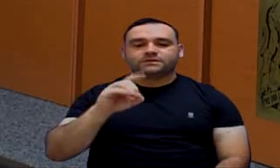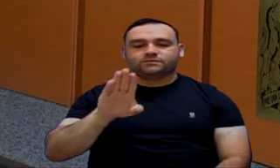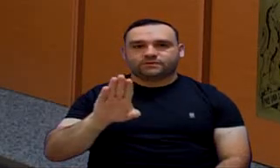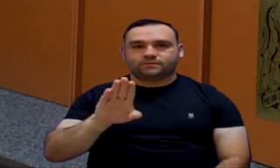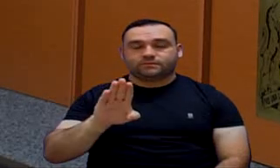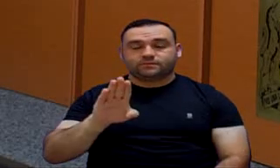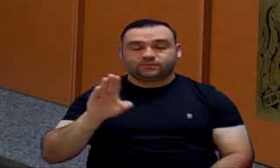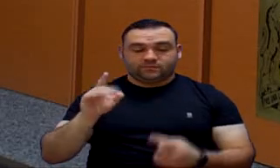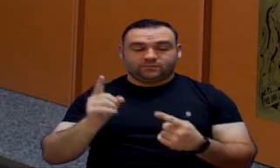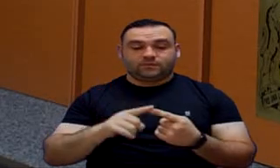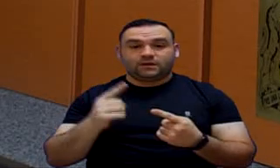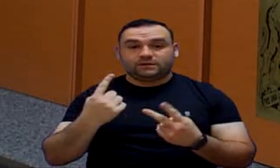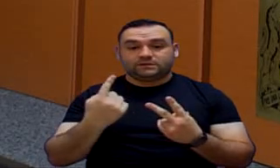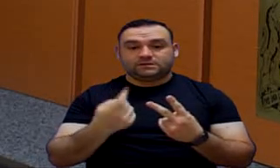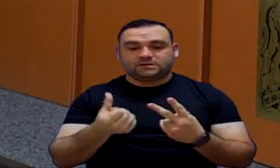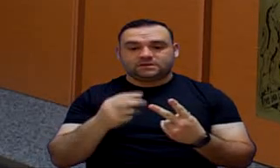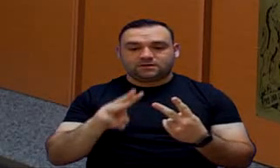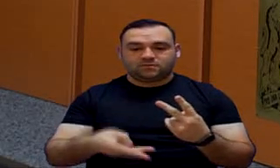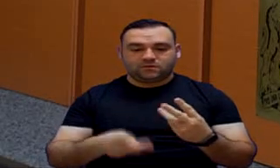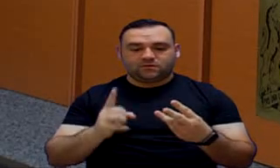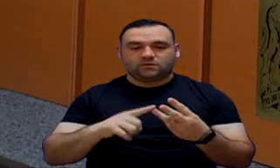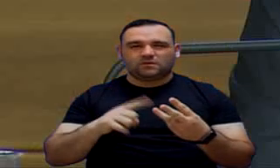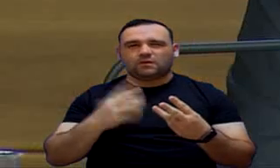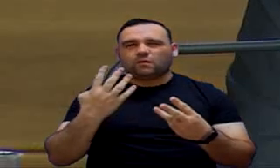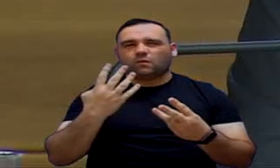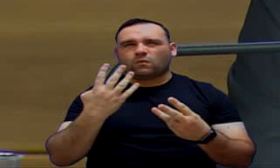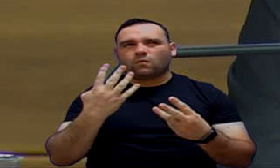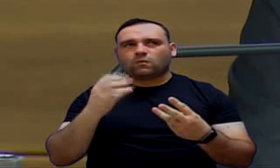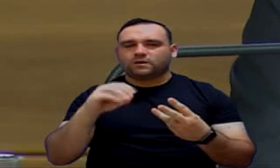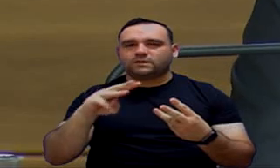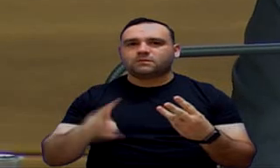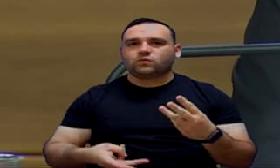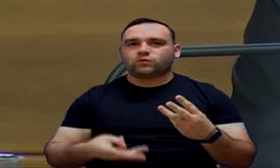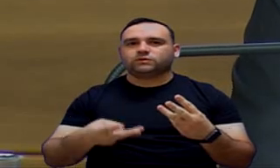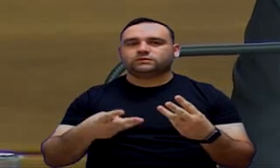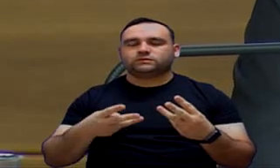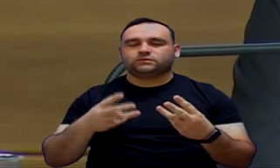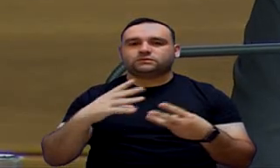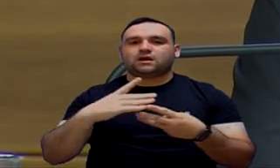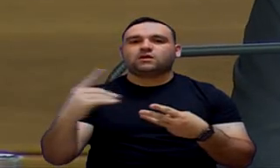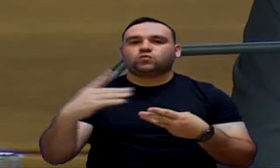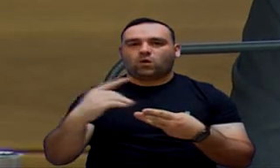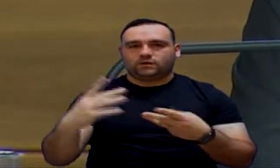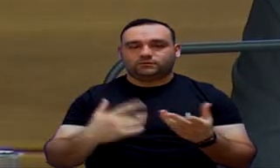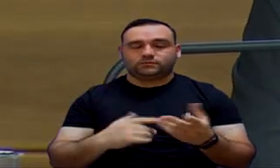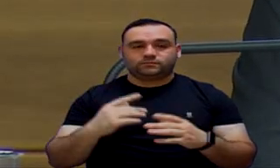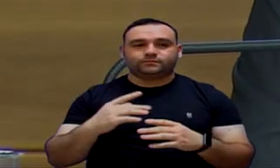um de 16 milhões de dólares e outros 40 milhões de dólares